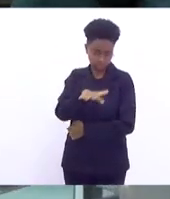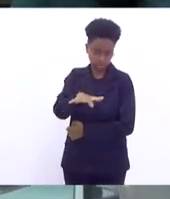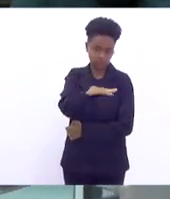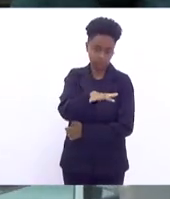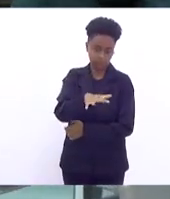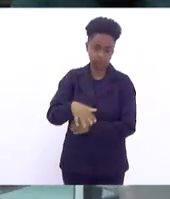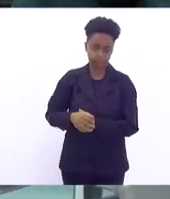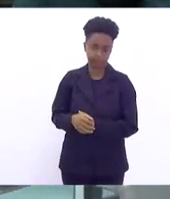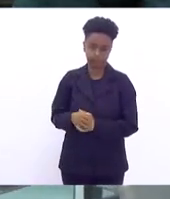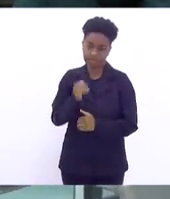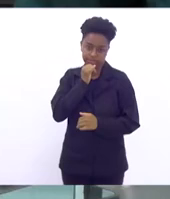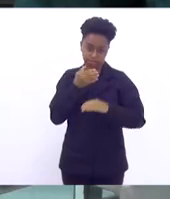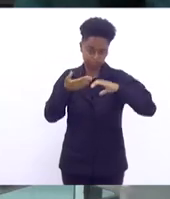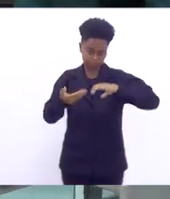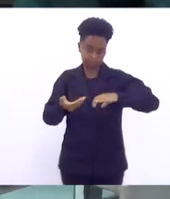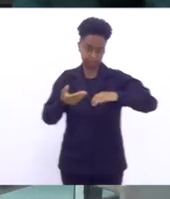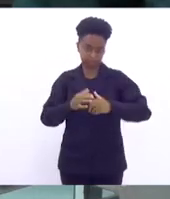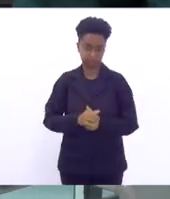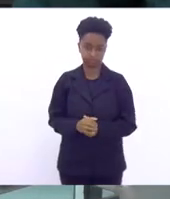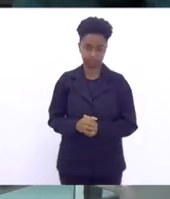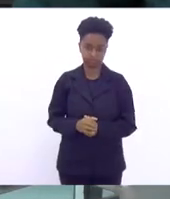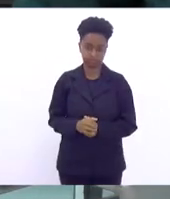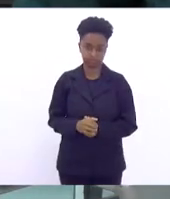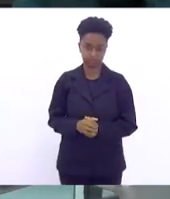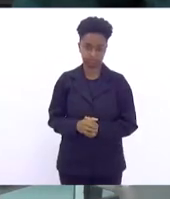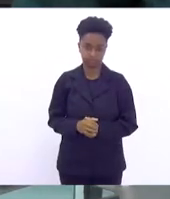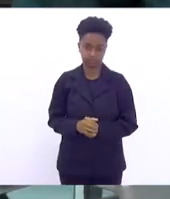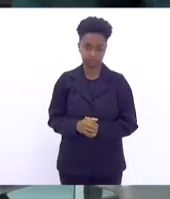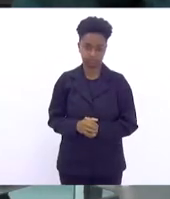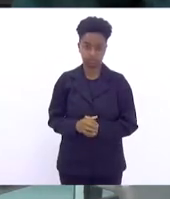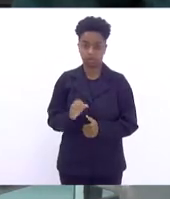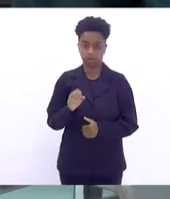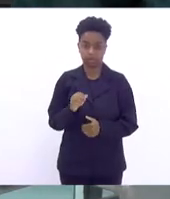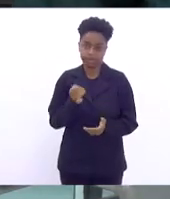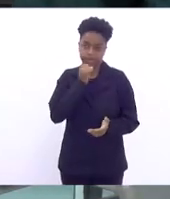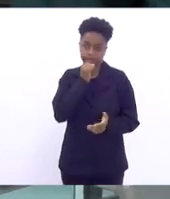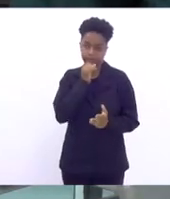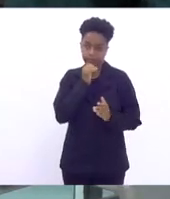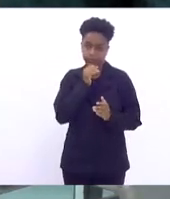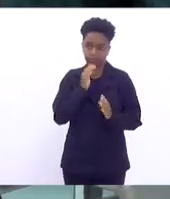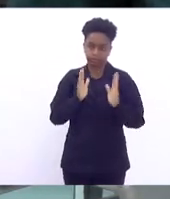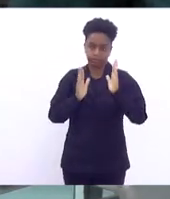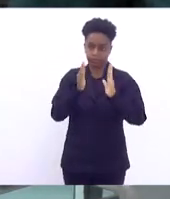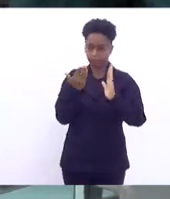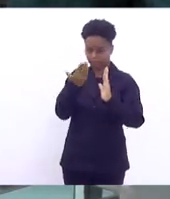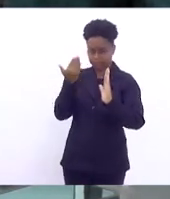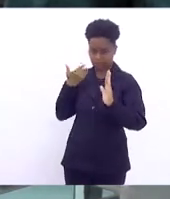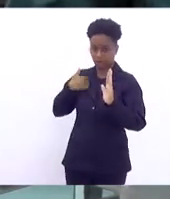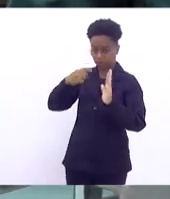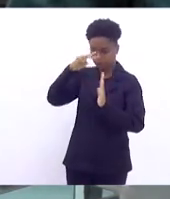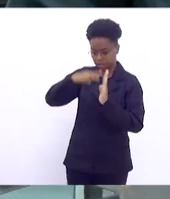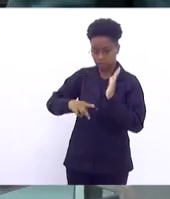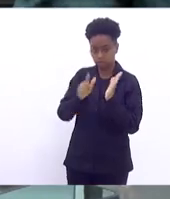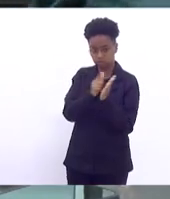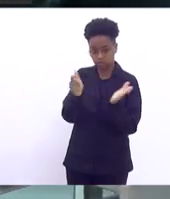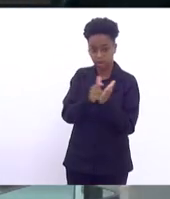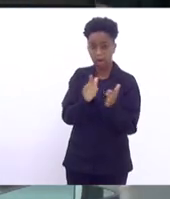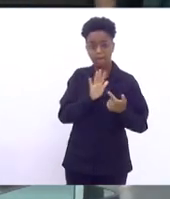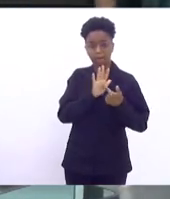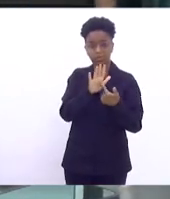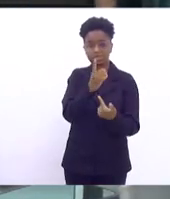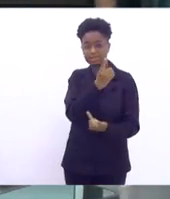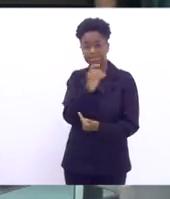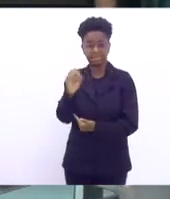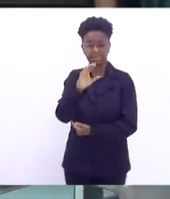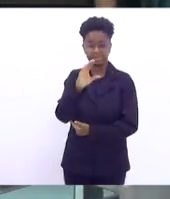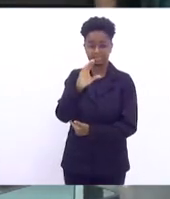no Congresso Nacional na gestão passada pelo que eu li nos jornais apresentaram mais de 100